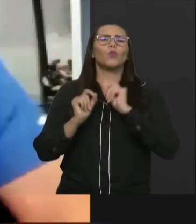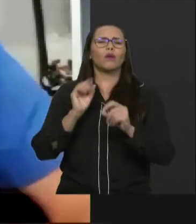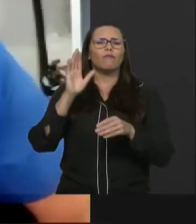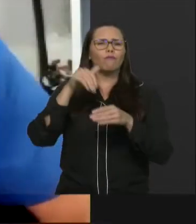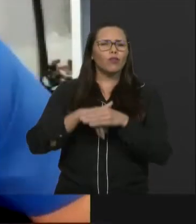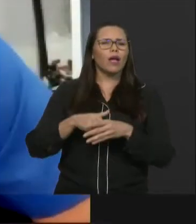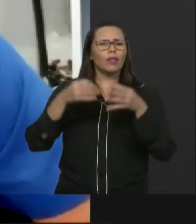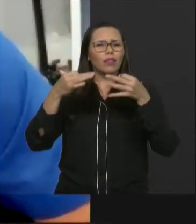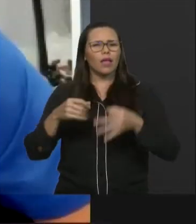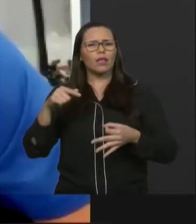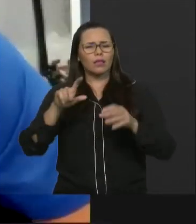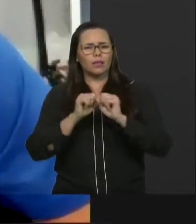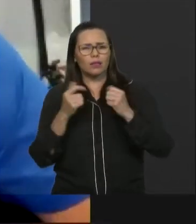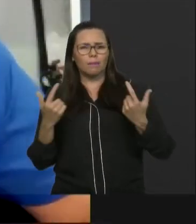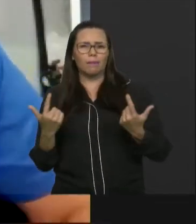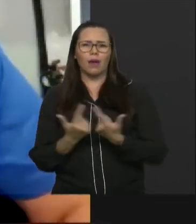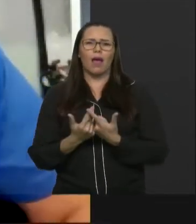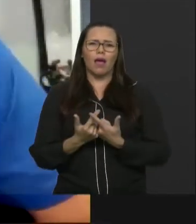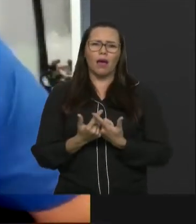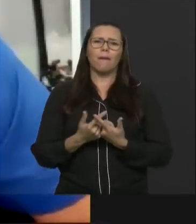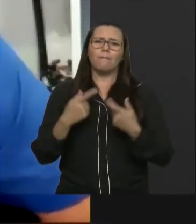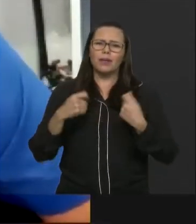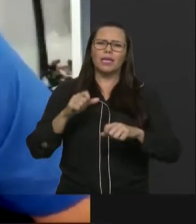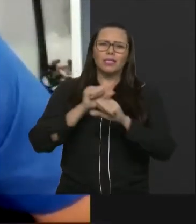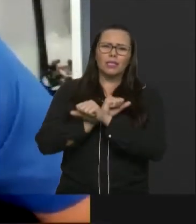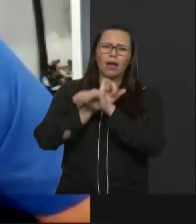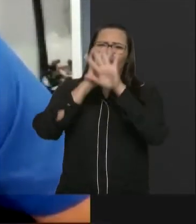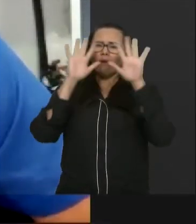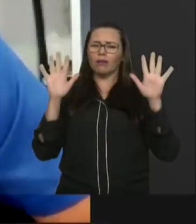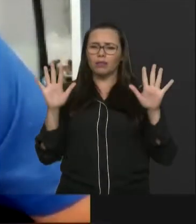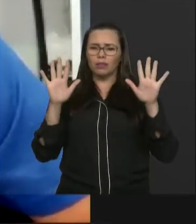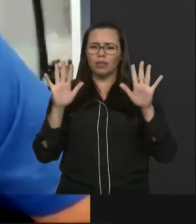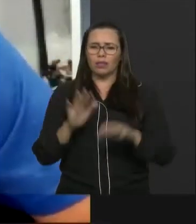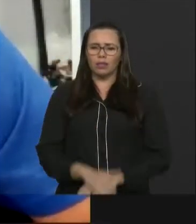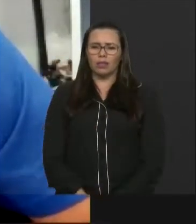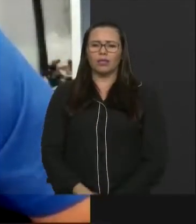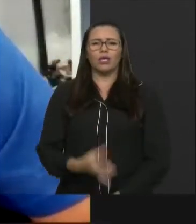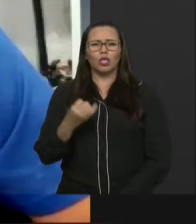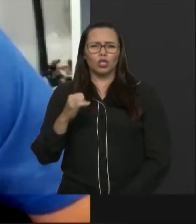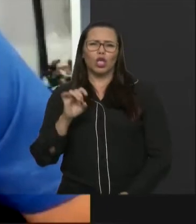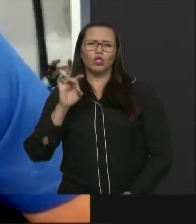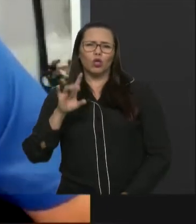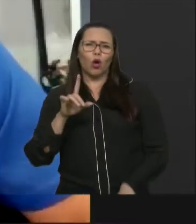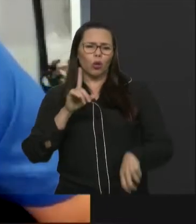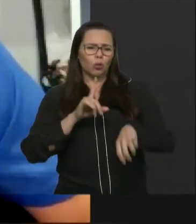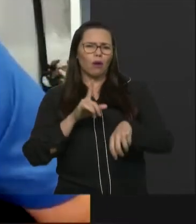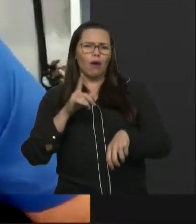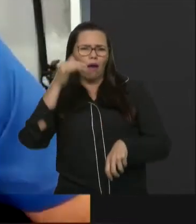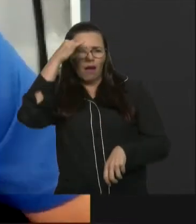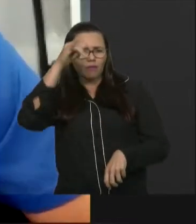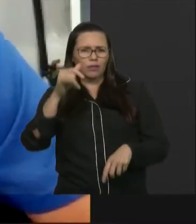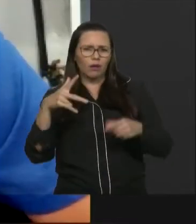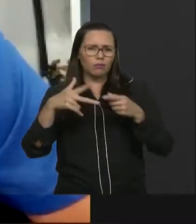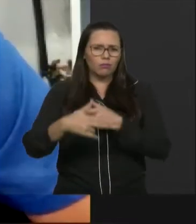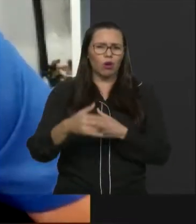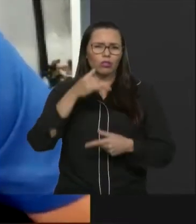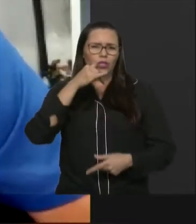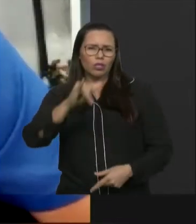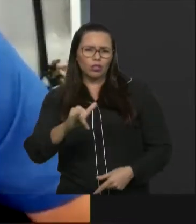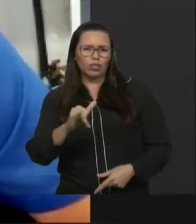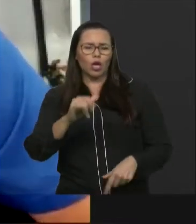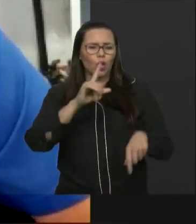pelas tendências, pelos viés políticos. Só que eu queria saber se é vale ou não vale nada, eu estou apenas aqui falando, divagando,